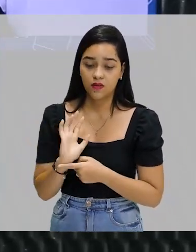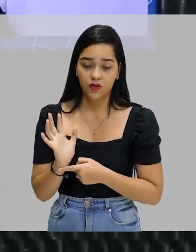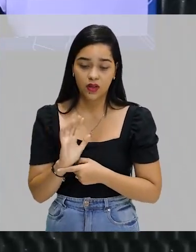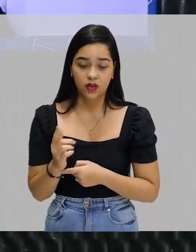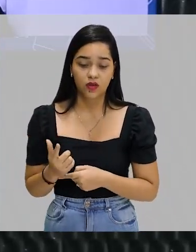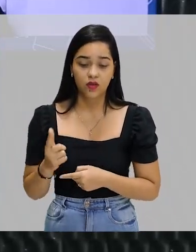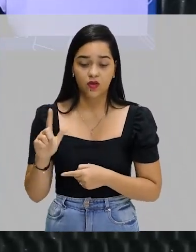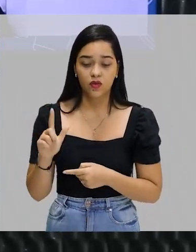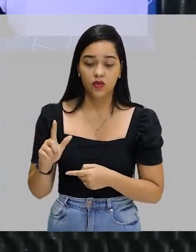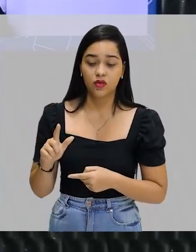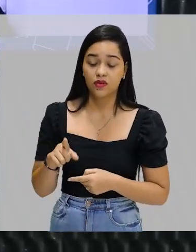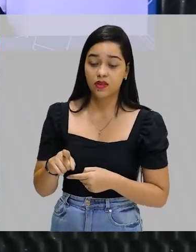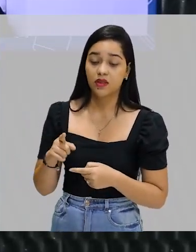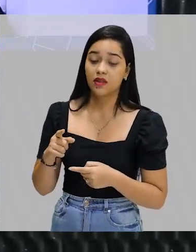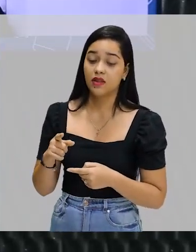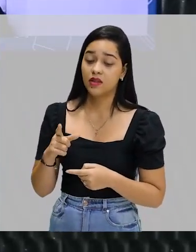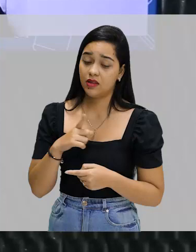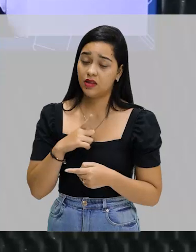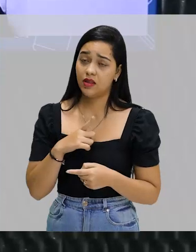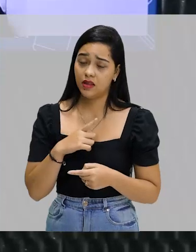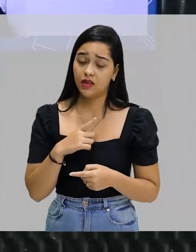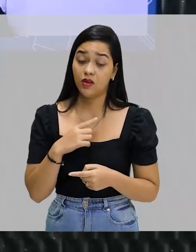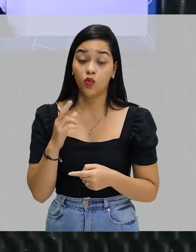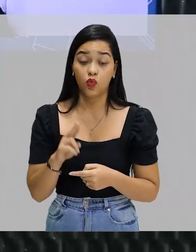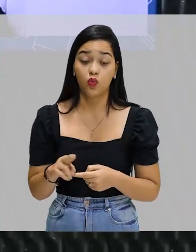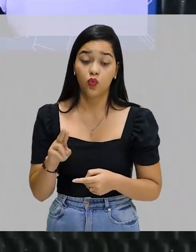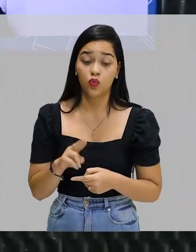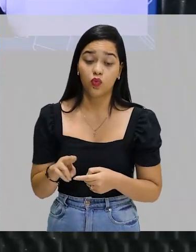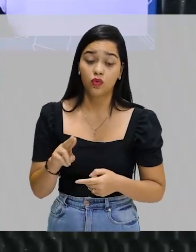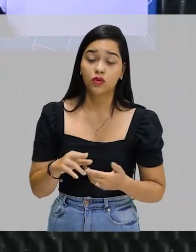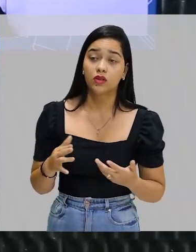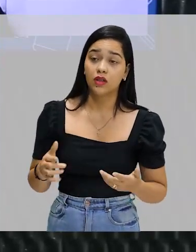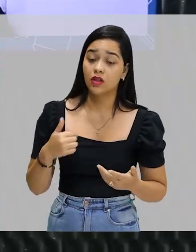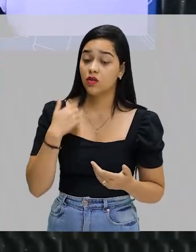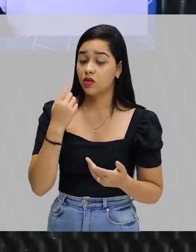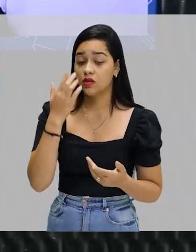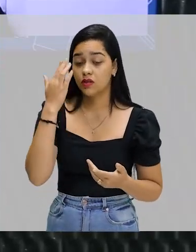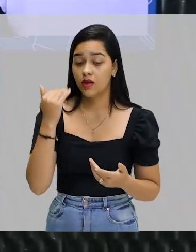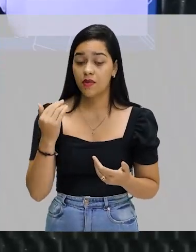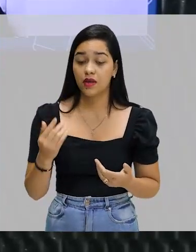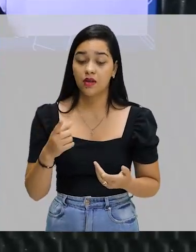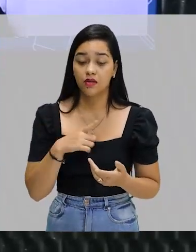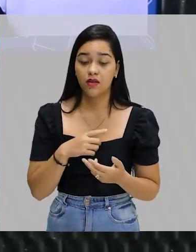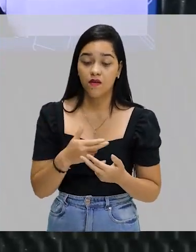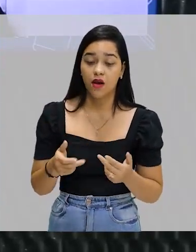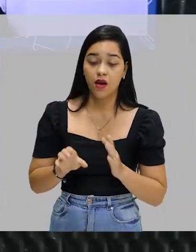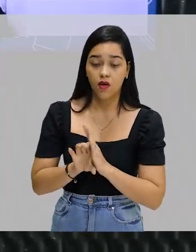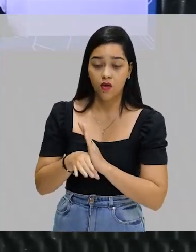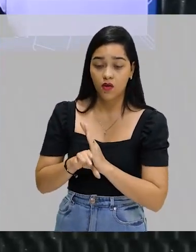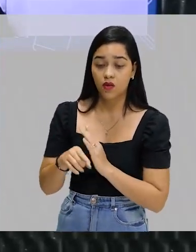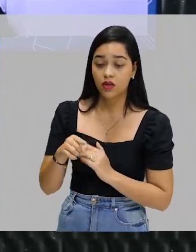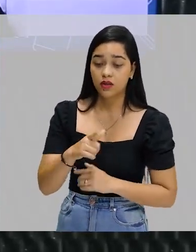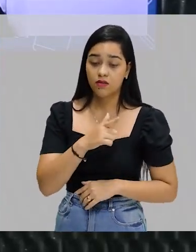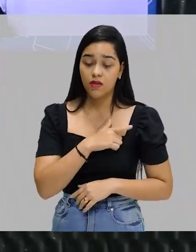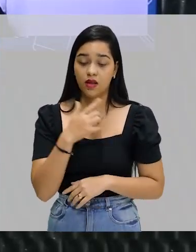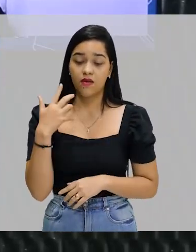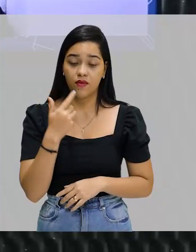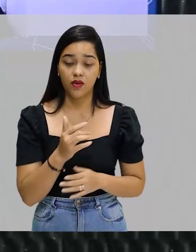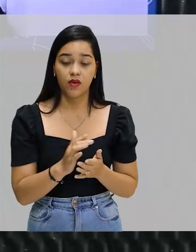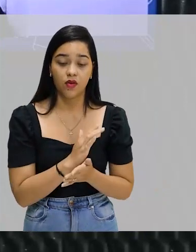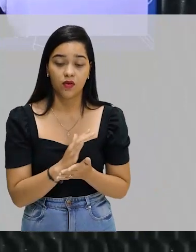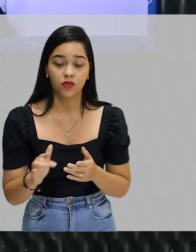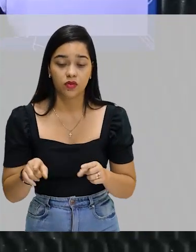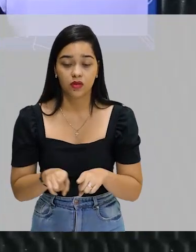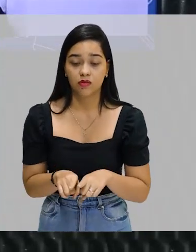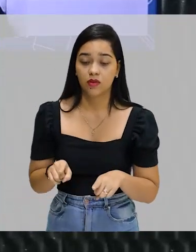outras animações que vocês consomem, que a gente consome, que eu consumi, que a gente não sabia. Então existe um conceito desse belo e feio. E em alguns períodos,